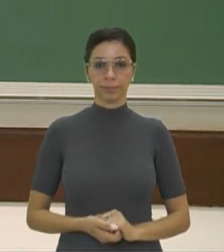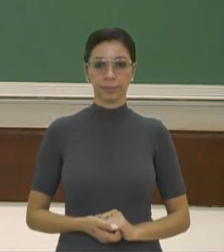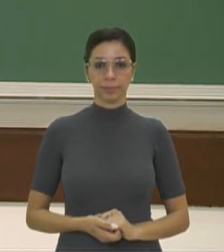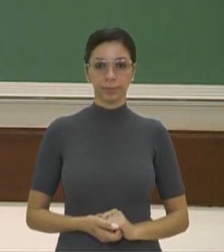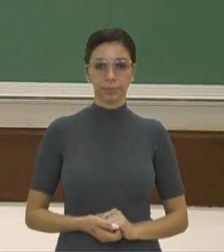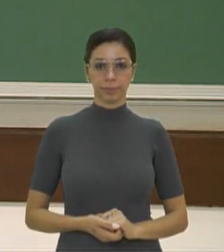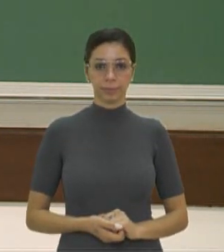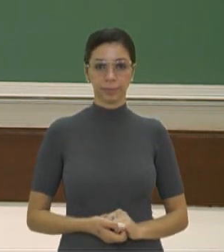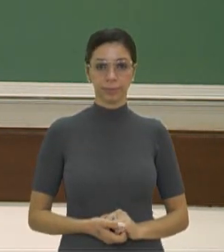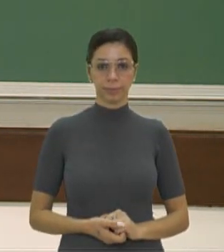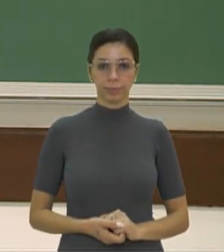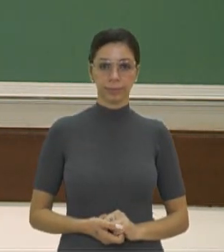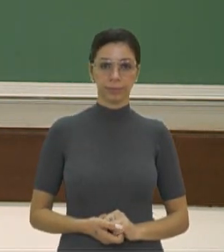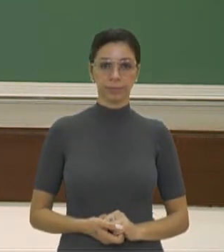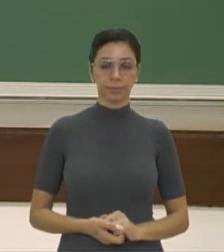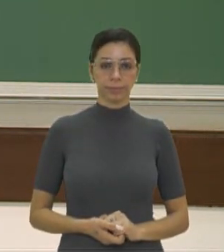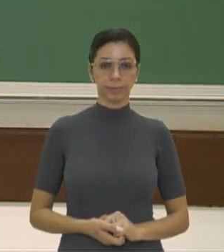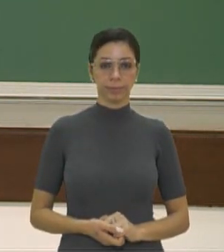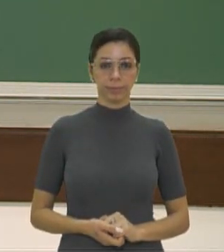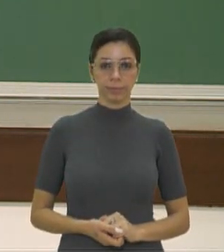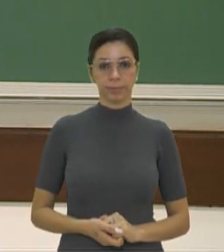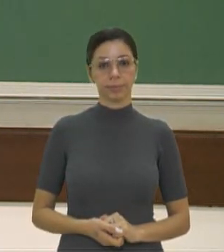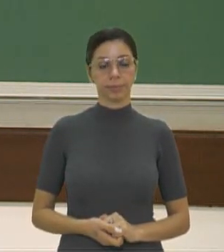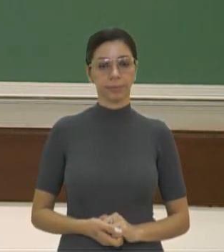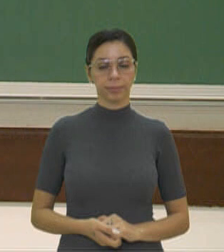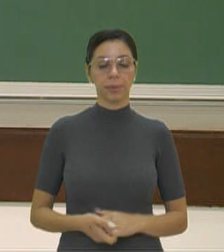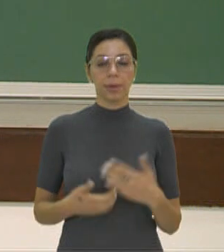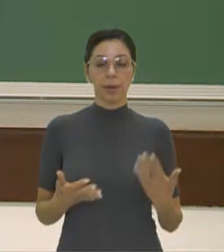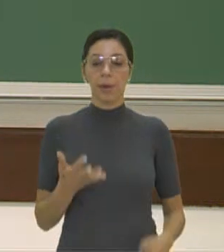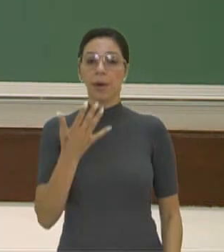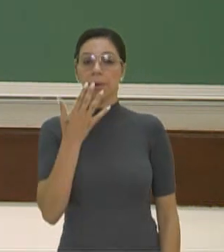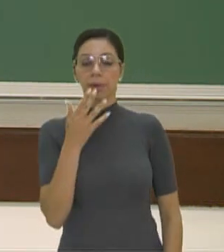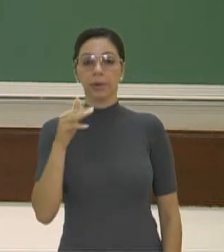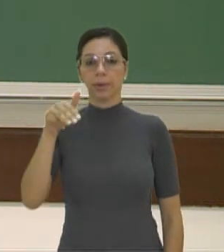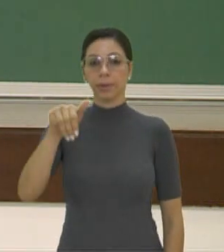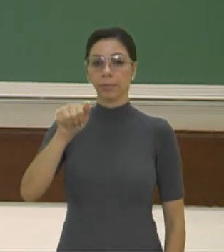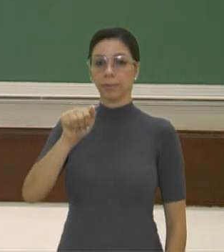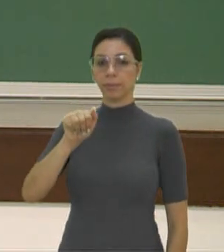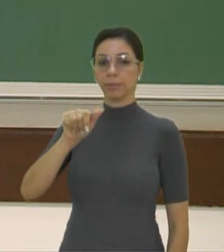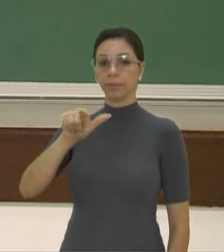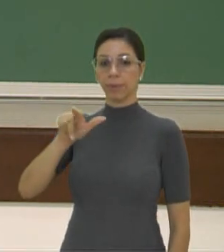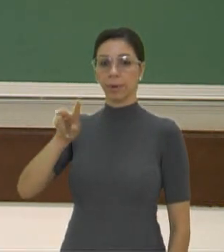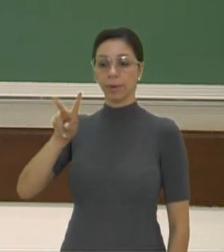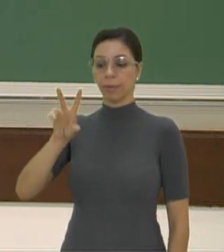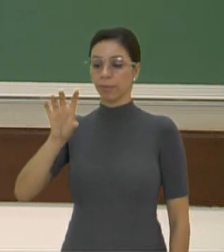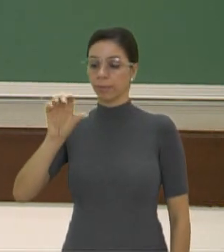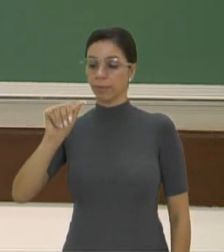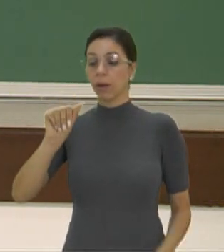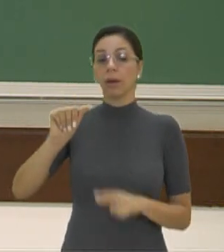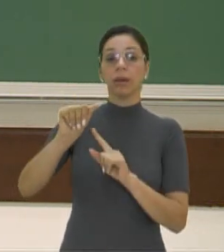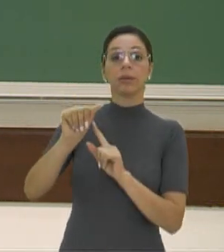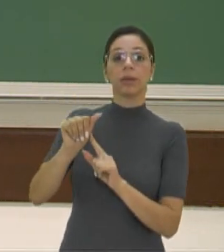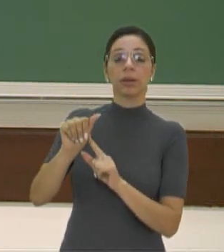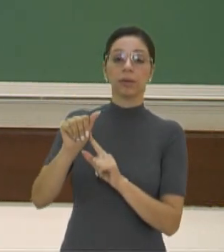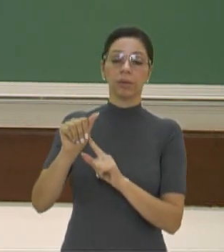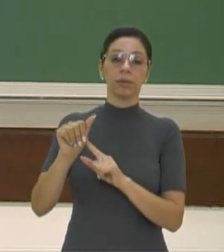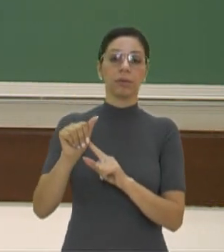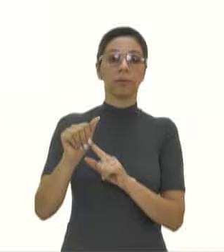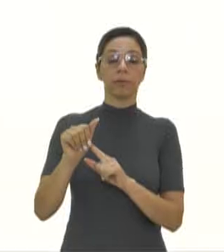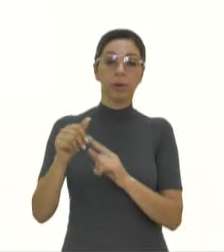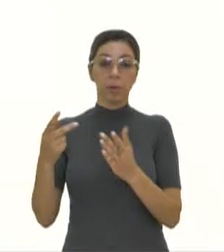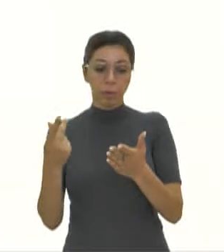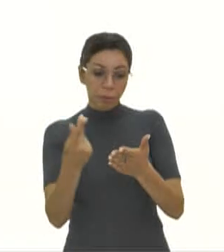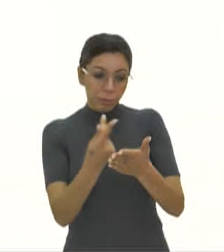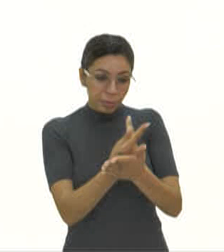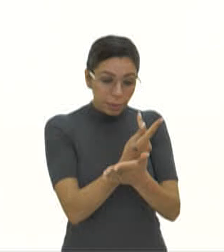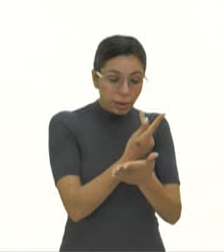the enormous possibility of chemistry. A coloração malva foi um erro de orgulho, né, um erro acessível,